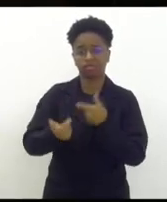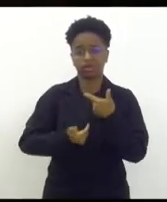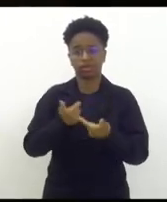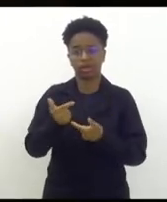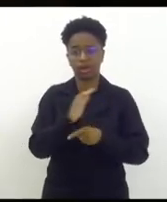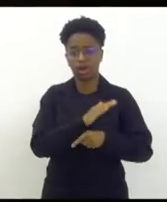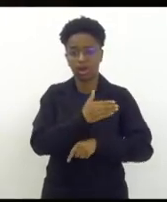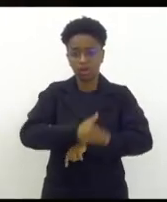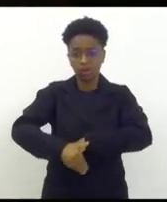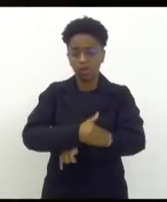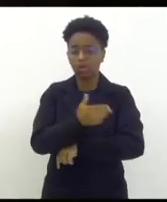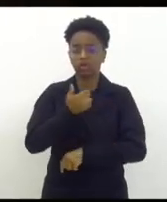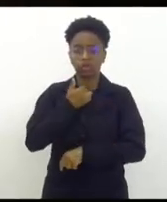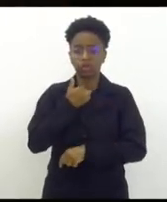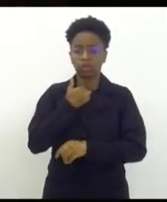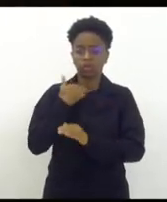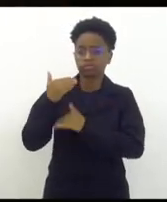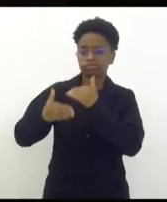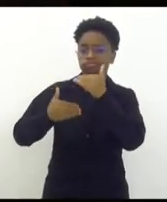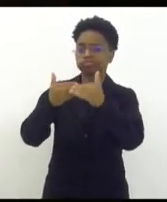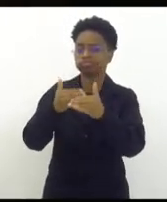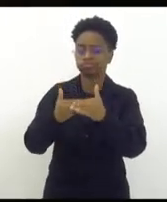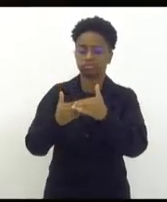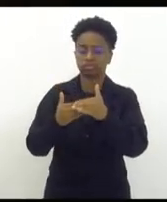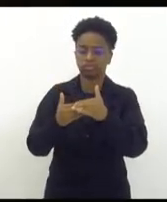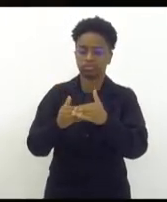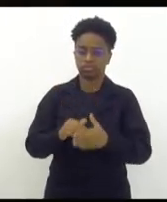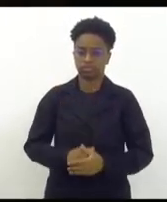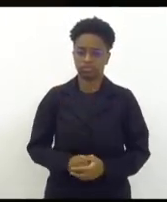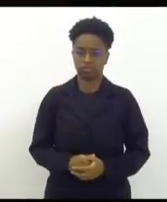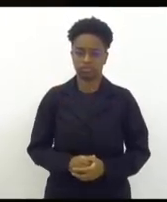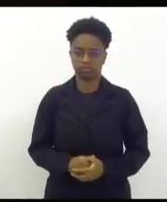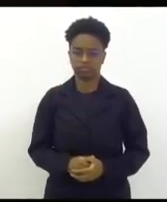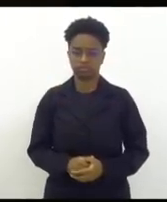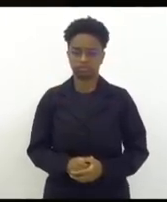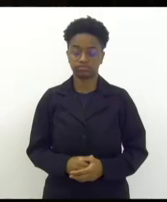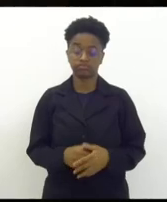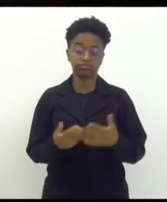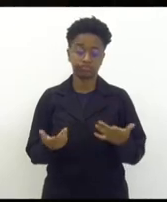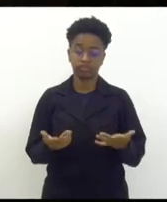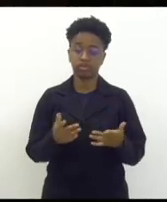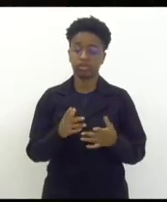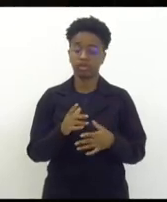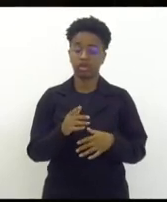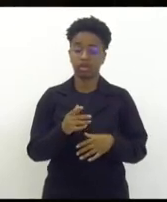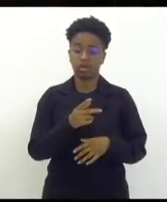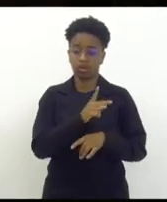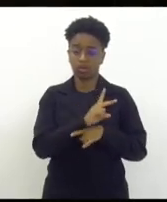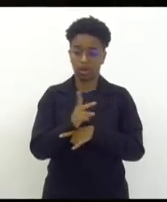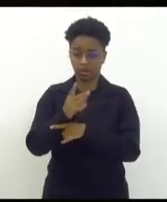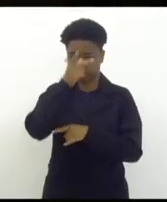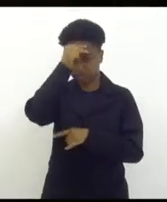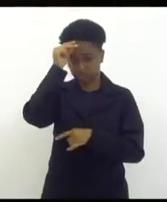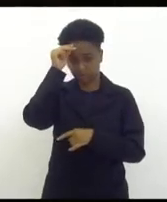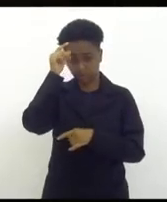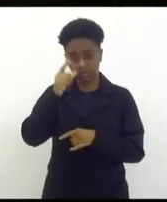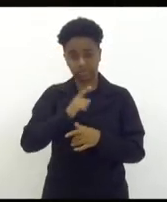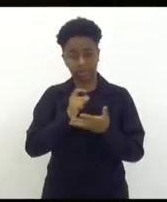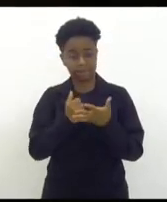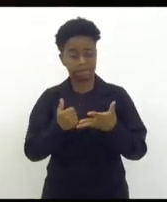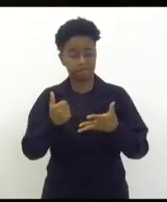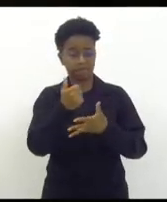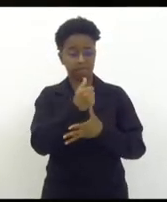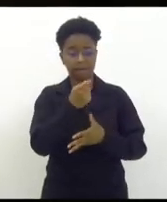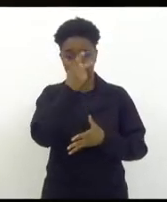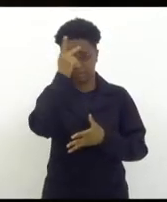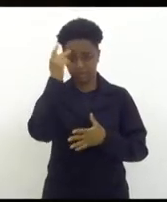ruas não possam acender a maior patamar da sua carreira há uma guarda municipal que trata com privilégios daqueles que chegam no